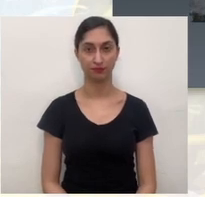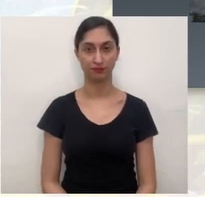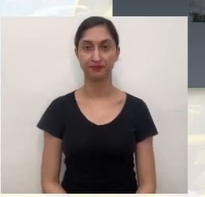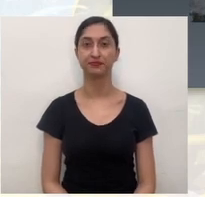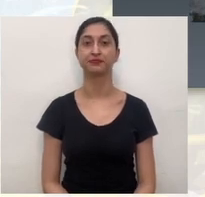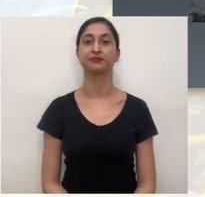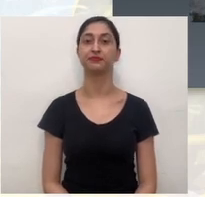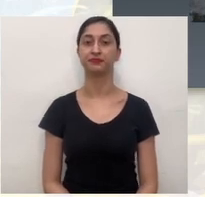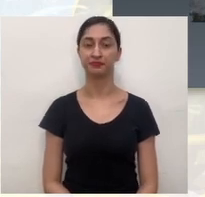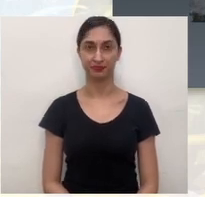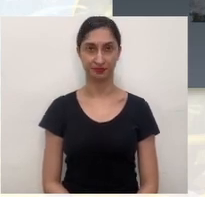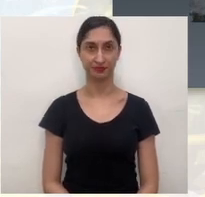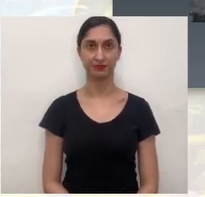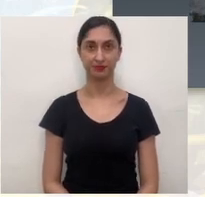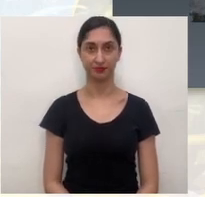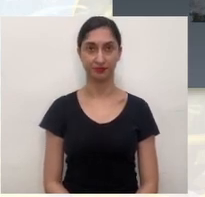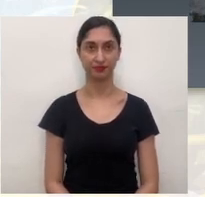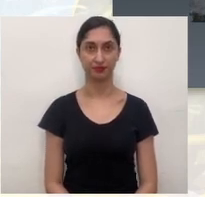Aqui